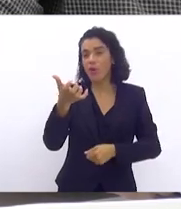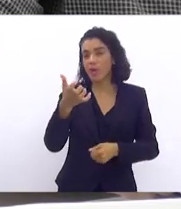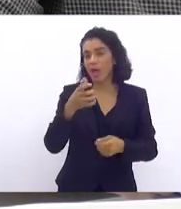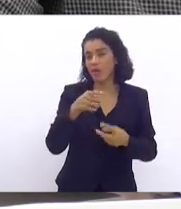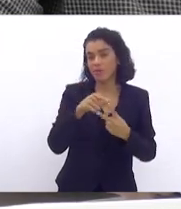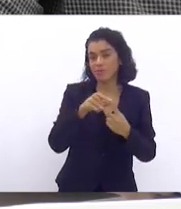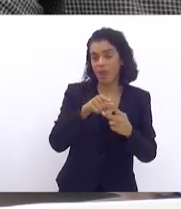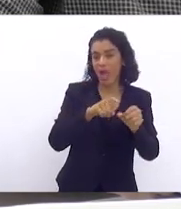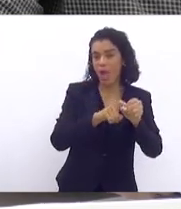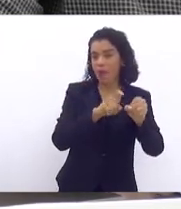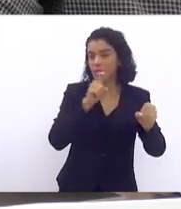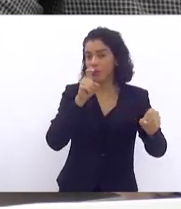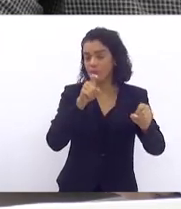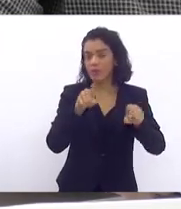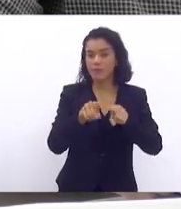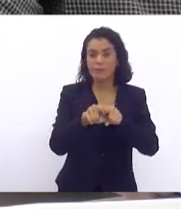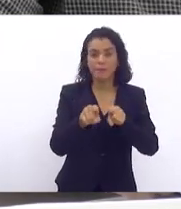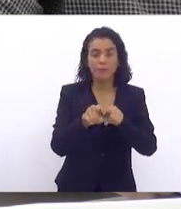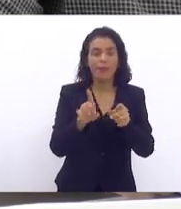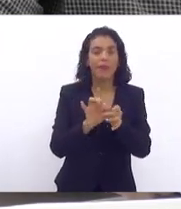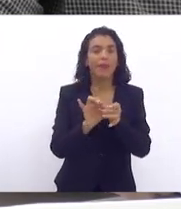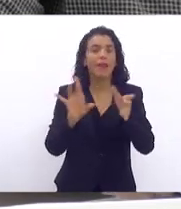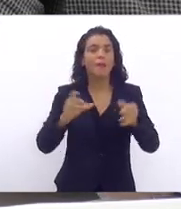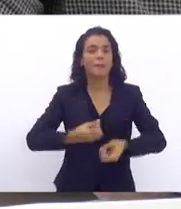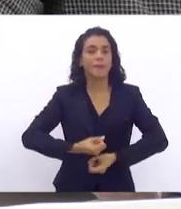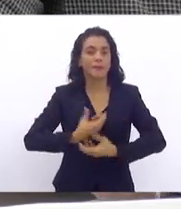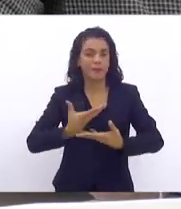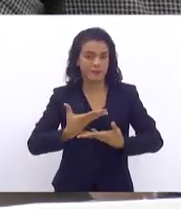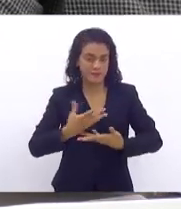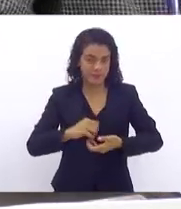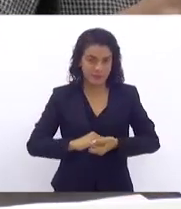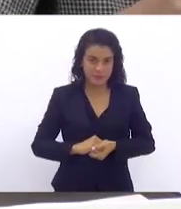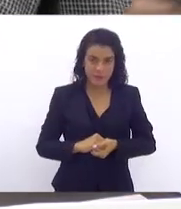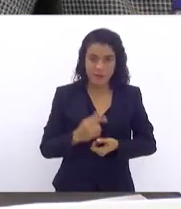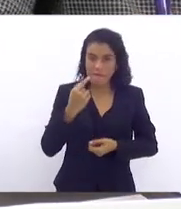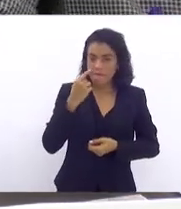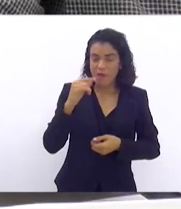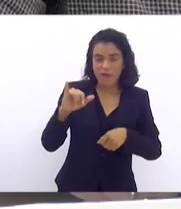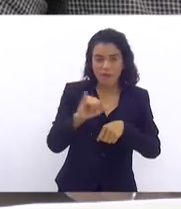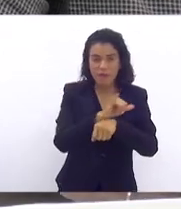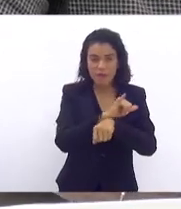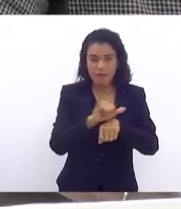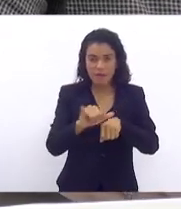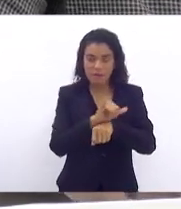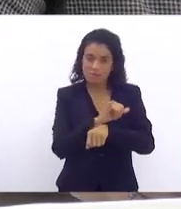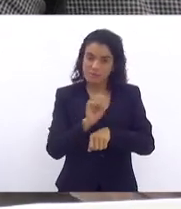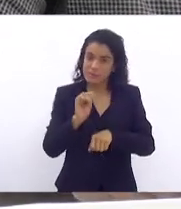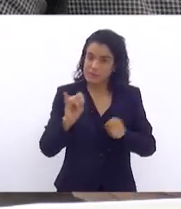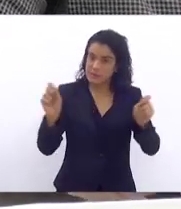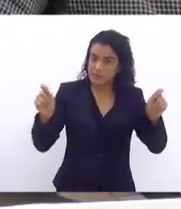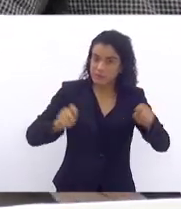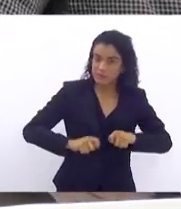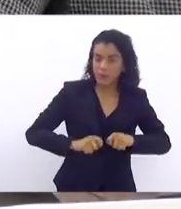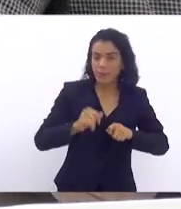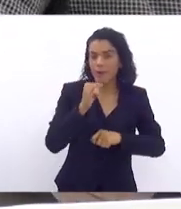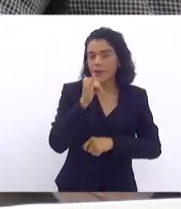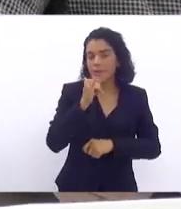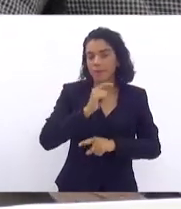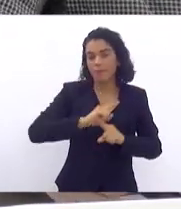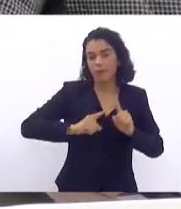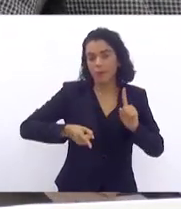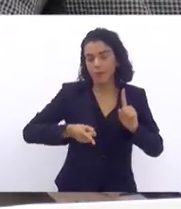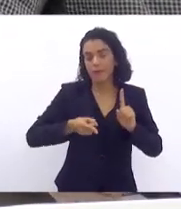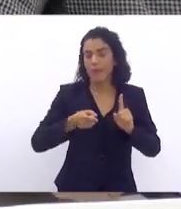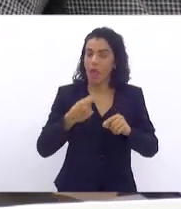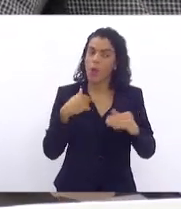questão da autonomia e a questão da liberdade de expressão. Perfeito. E ver de que maneira se pode, aí sim, vedar,